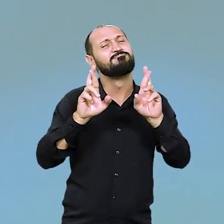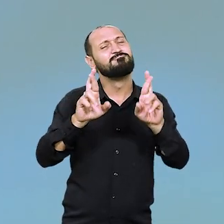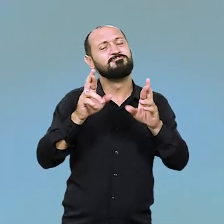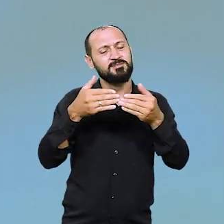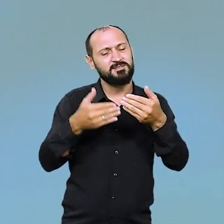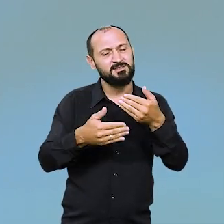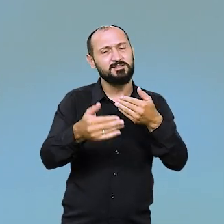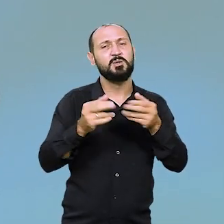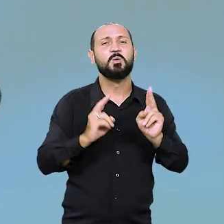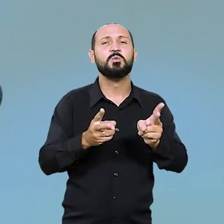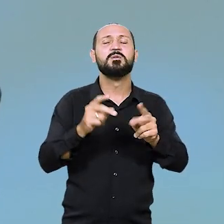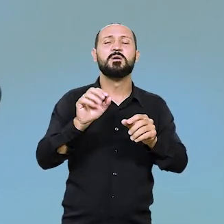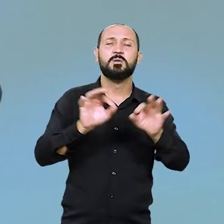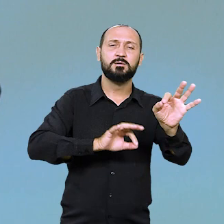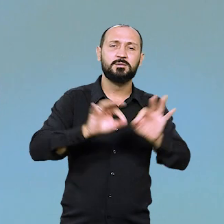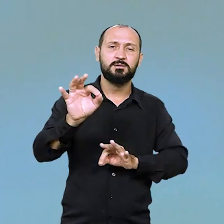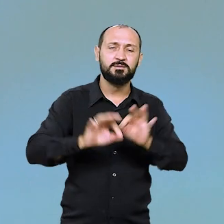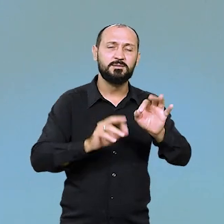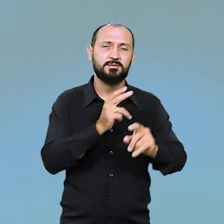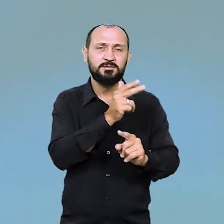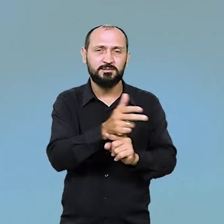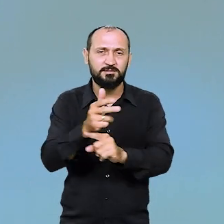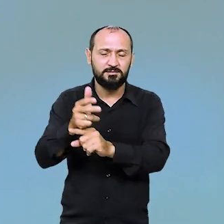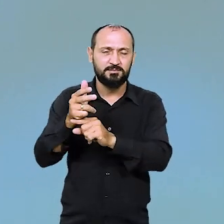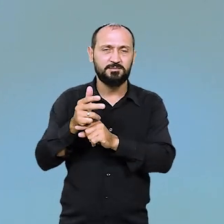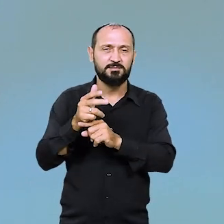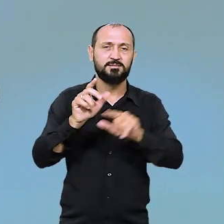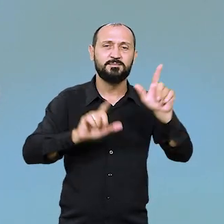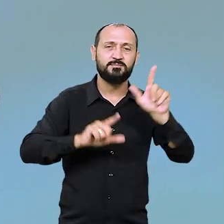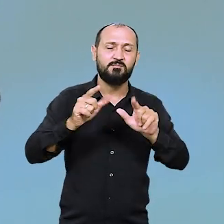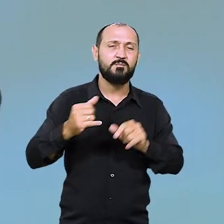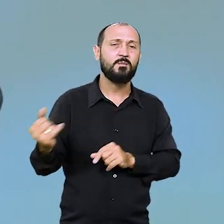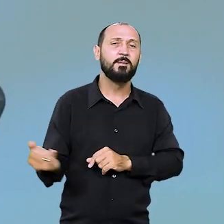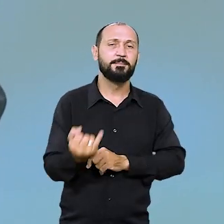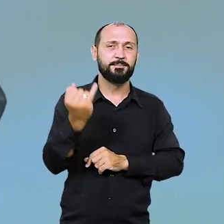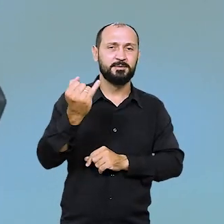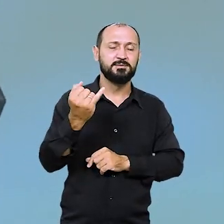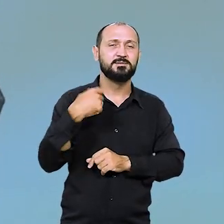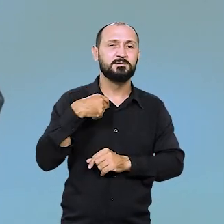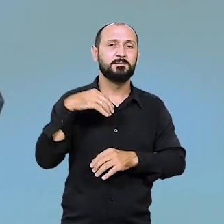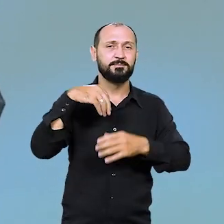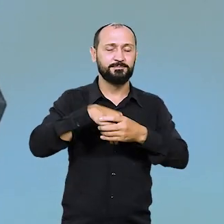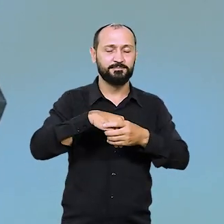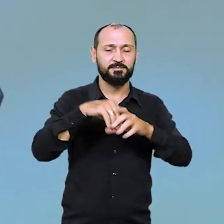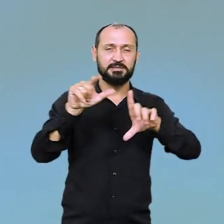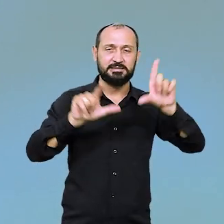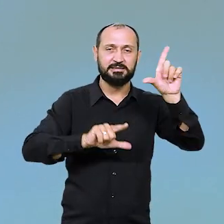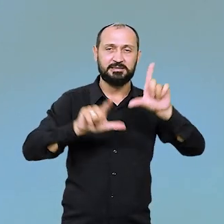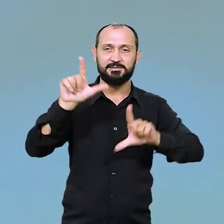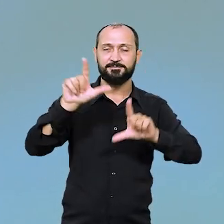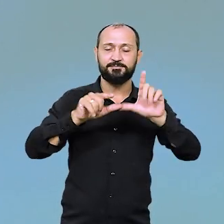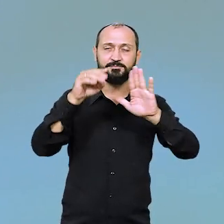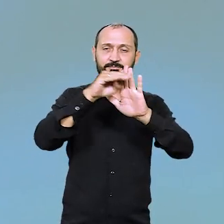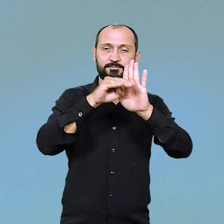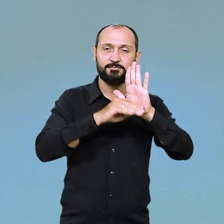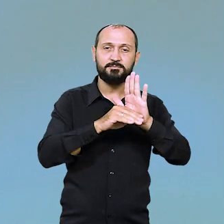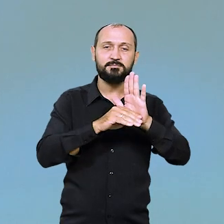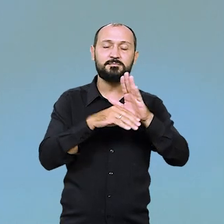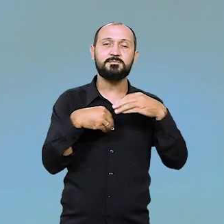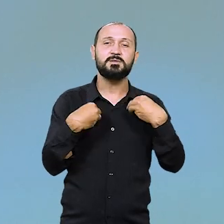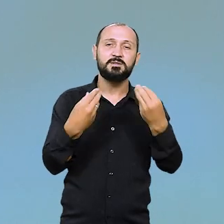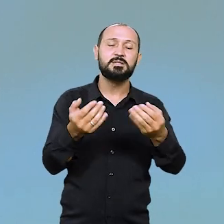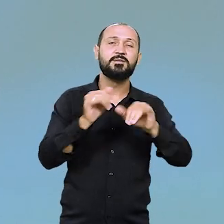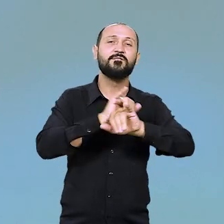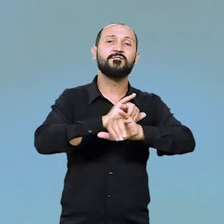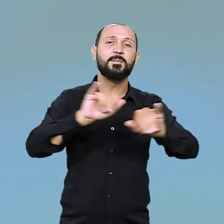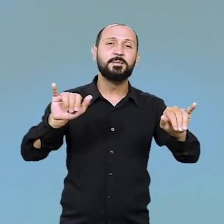espera continuar produzindo e gravando esse programa aqui, que é tão importante para a grade de programação da TV Assembleia,